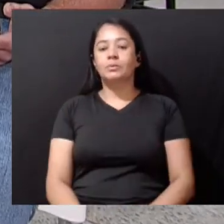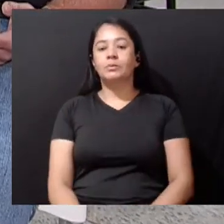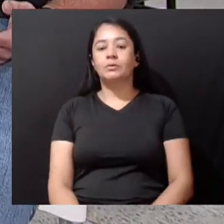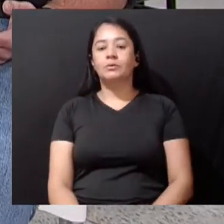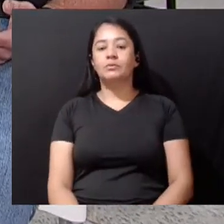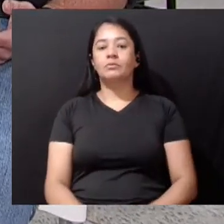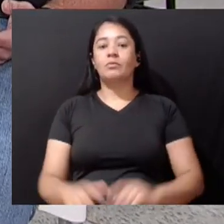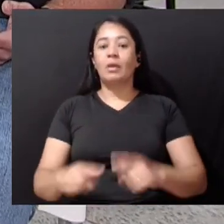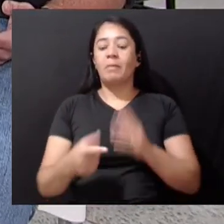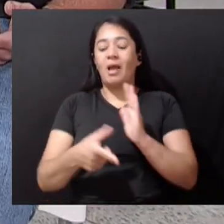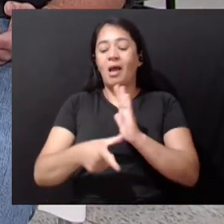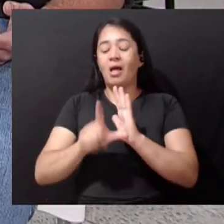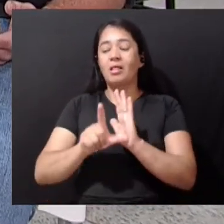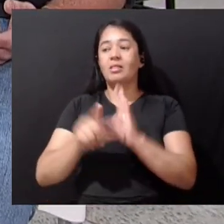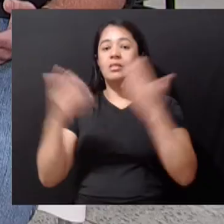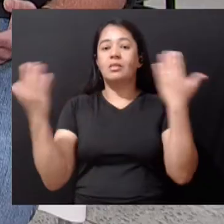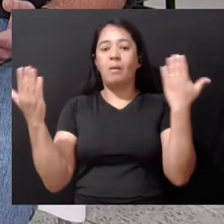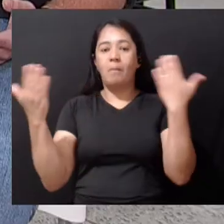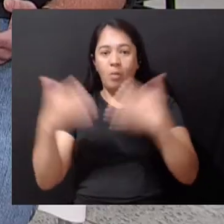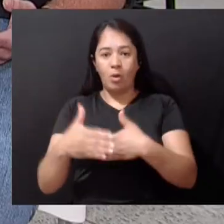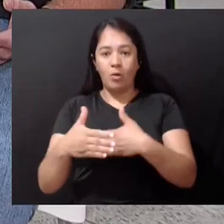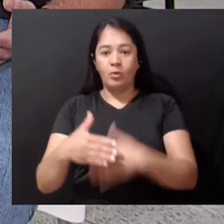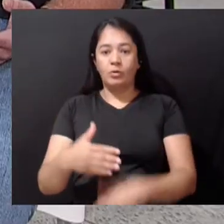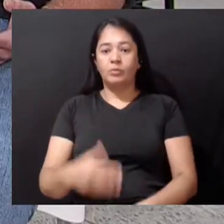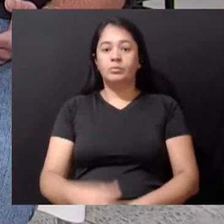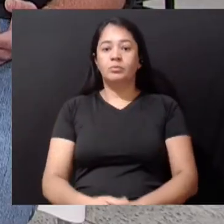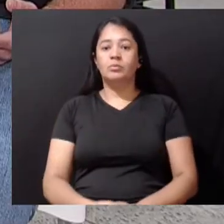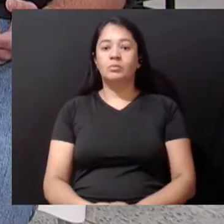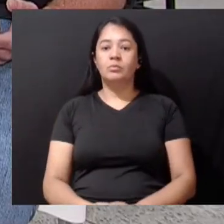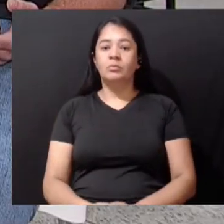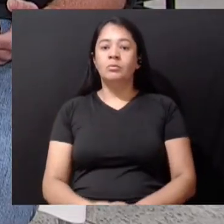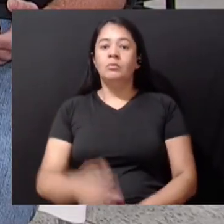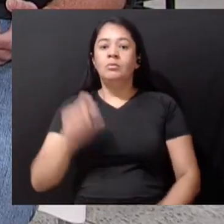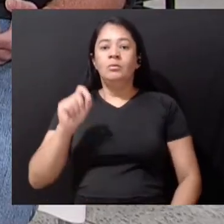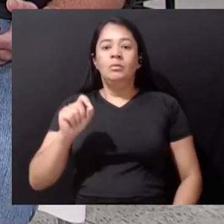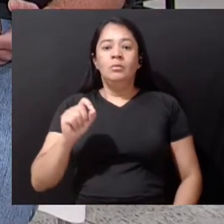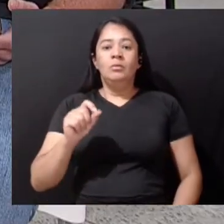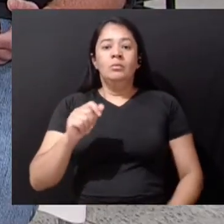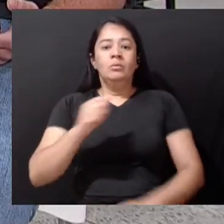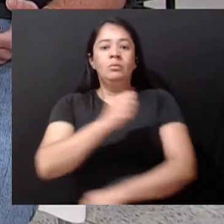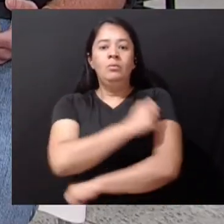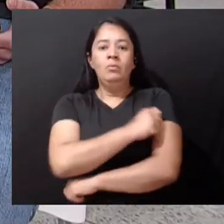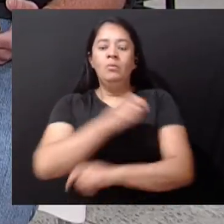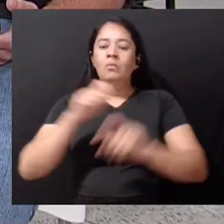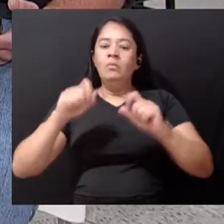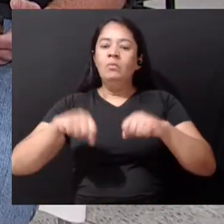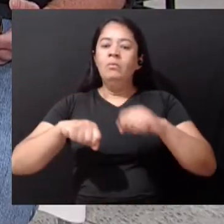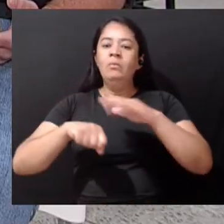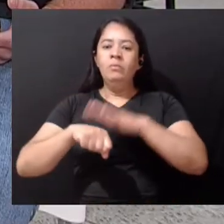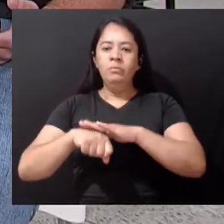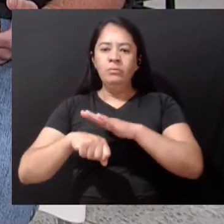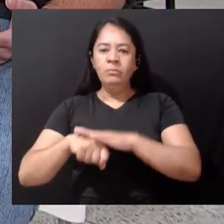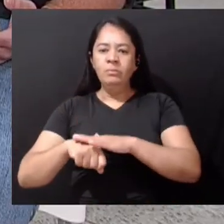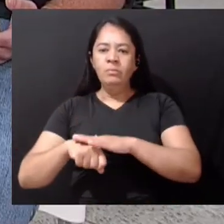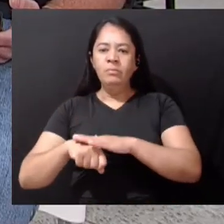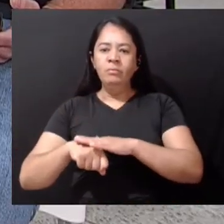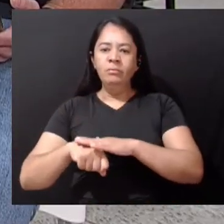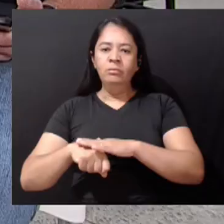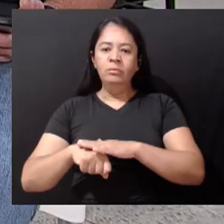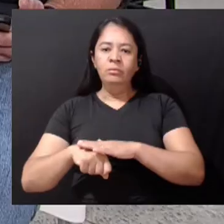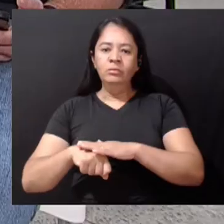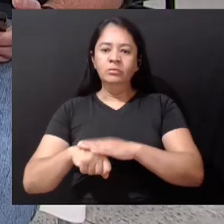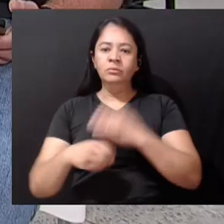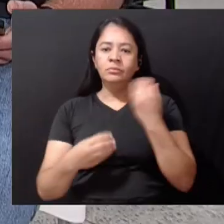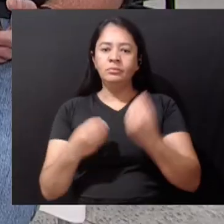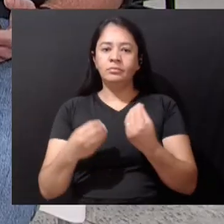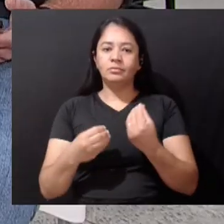né, dos dias 9 e 16, o que o candidato precisa fazer? Como que é? Ou não fazer. Ou